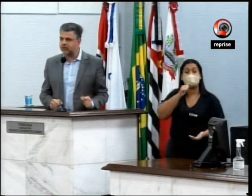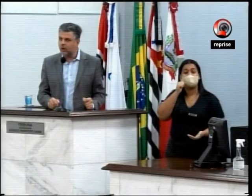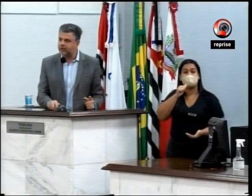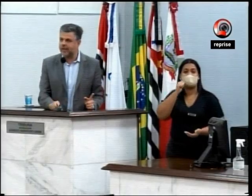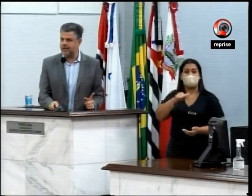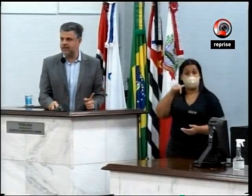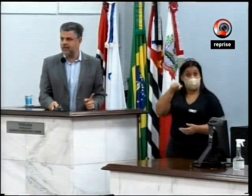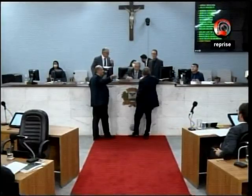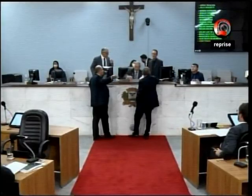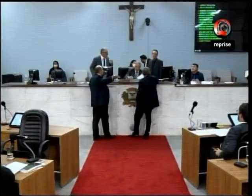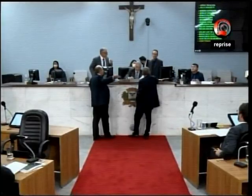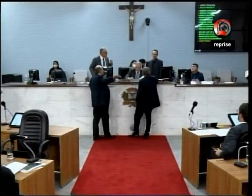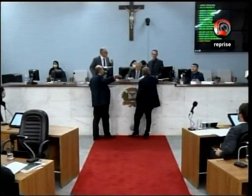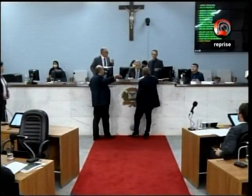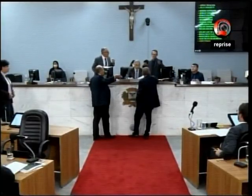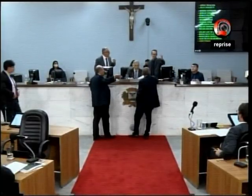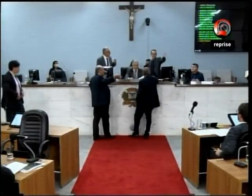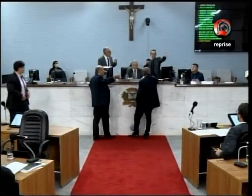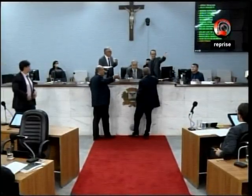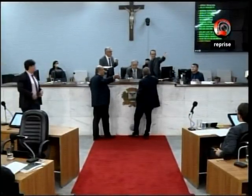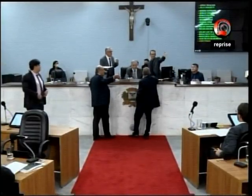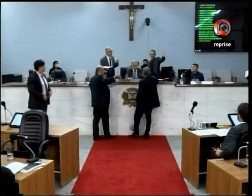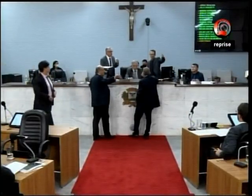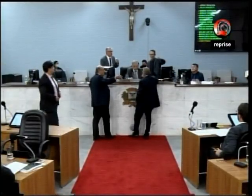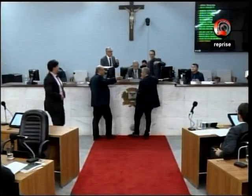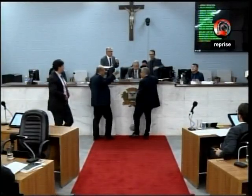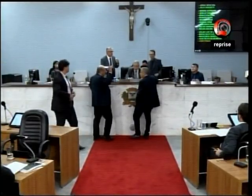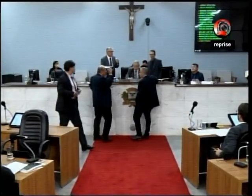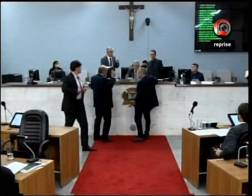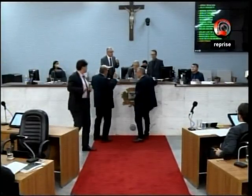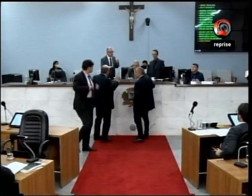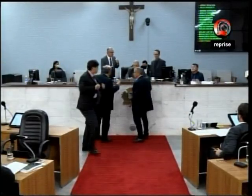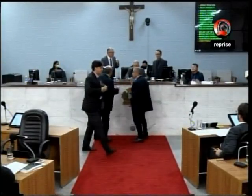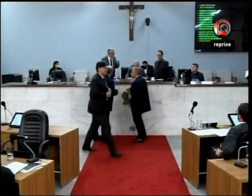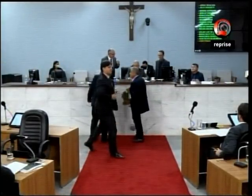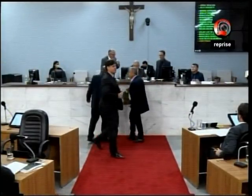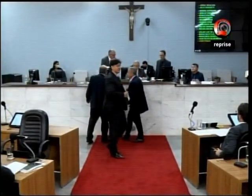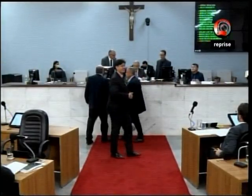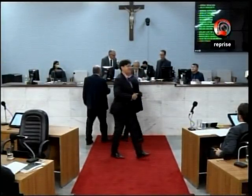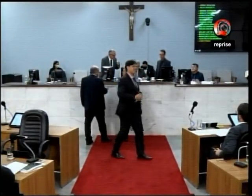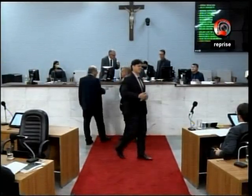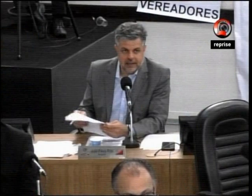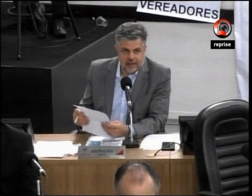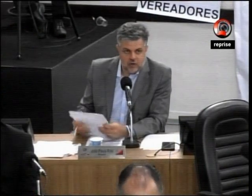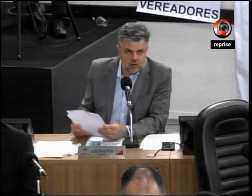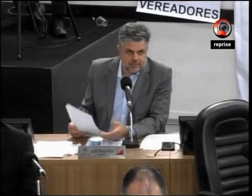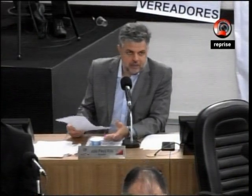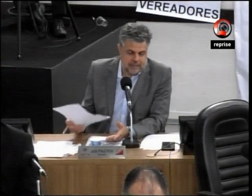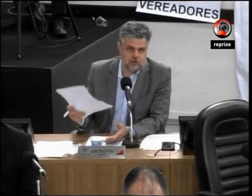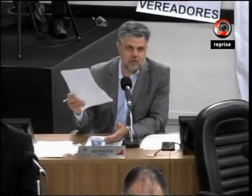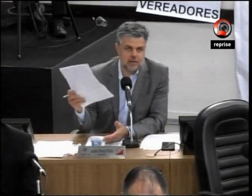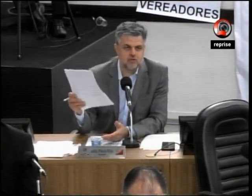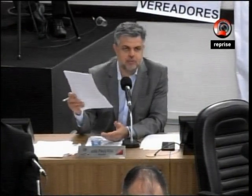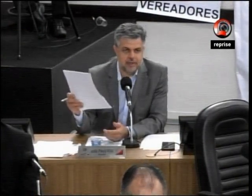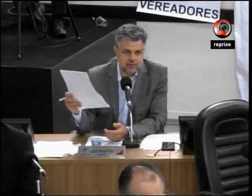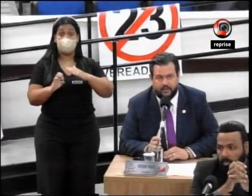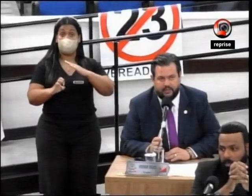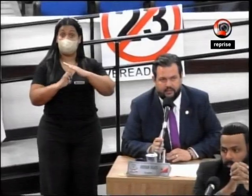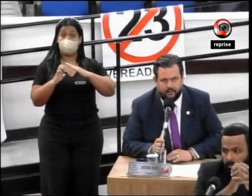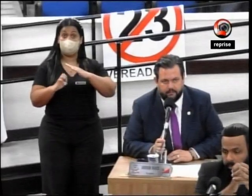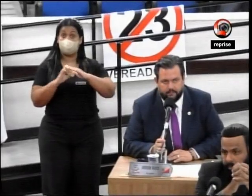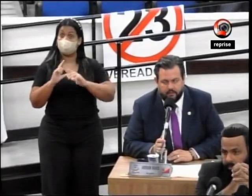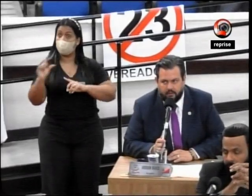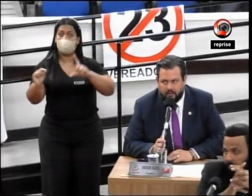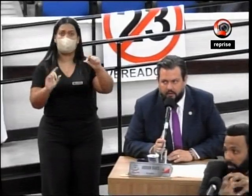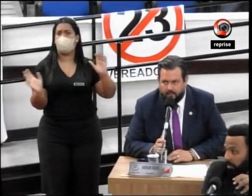de Rio Preto não tem. A proposta precisava de, no mínimo, 12 votos para ser aprovada. Ao final da votação, o